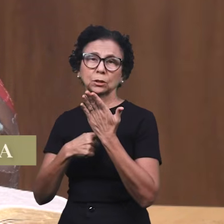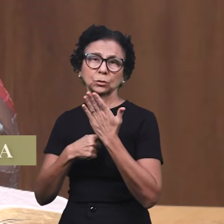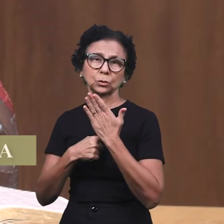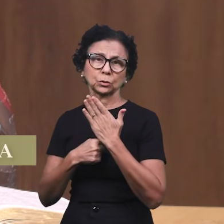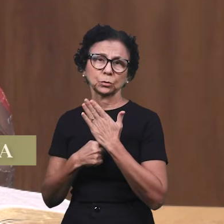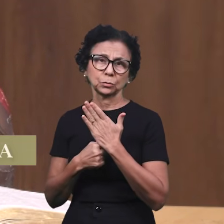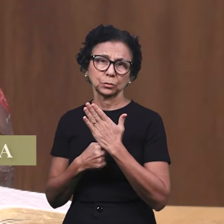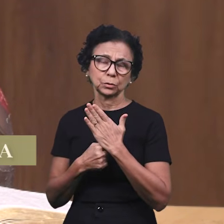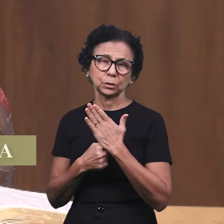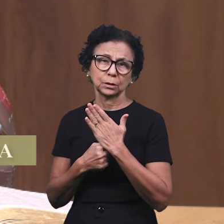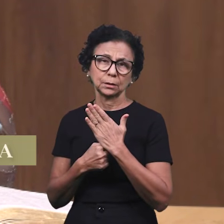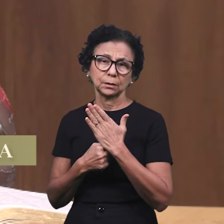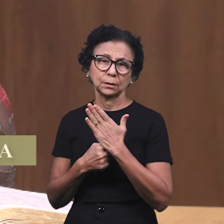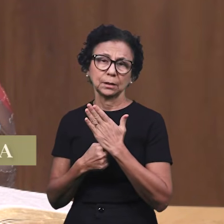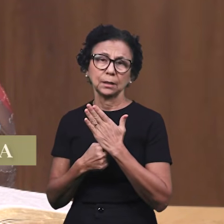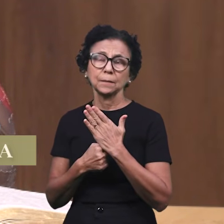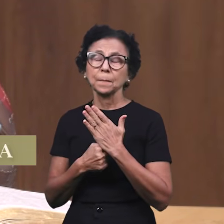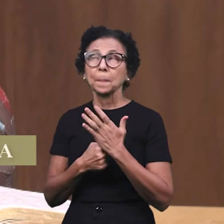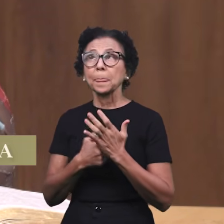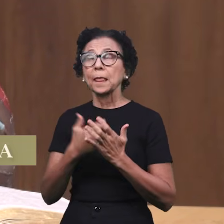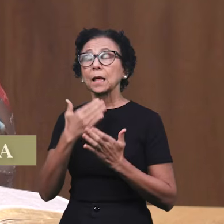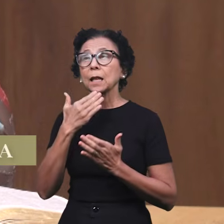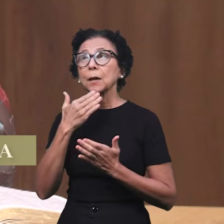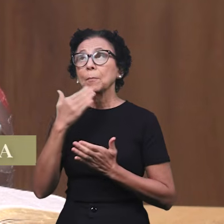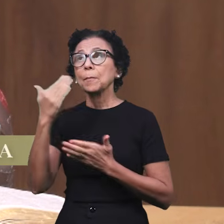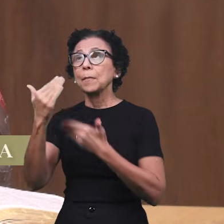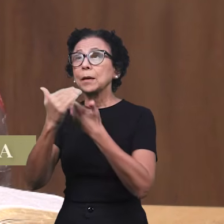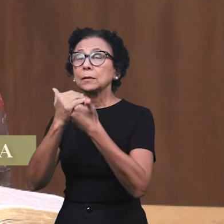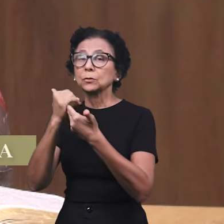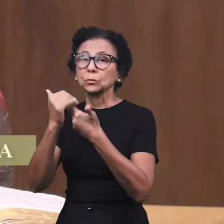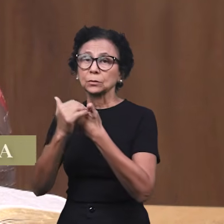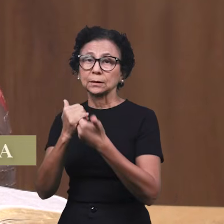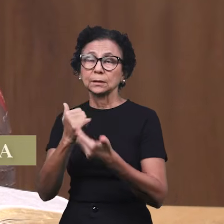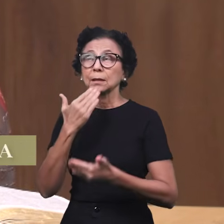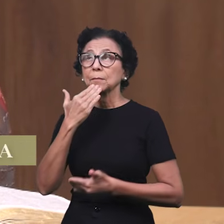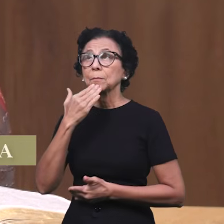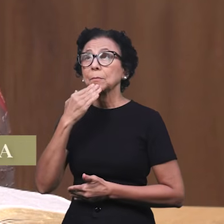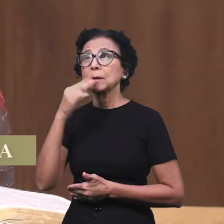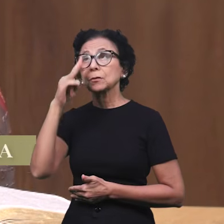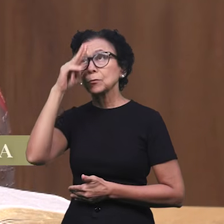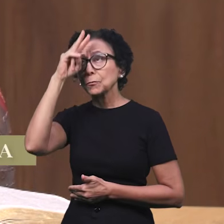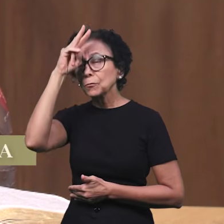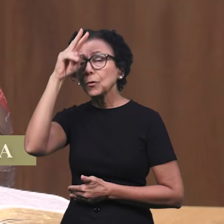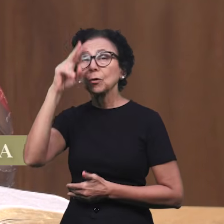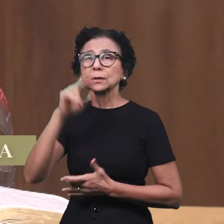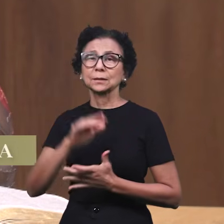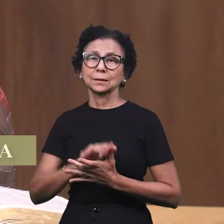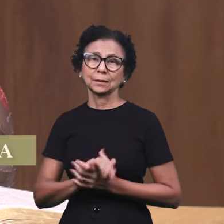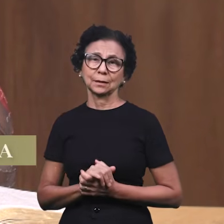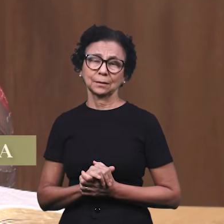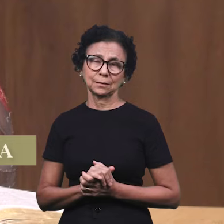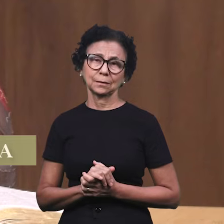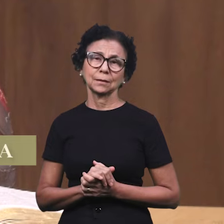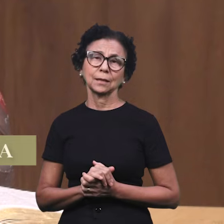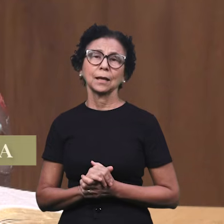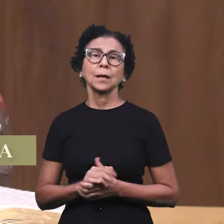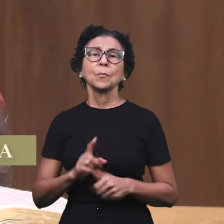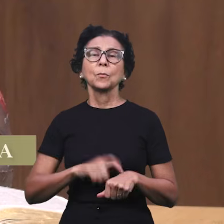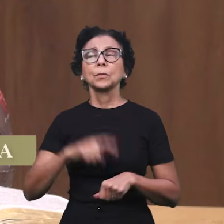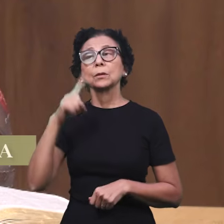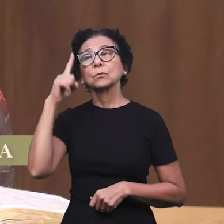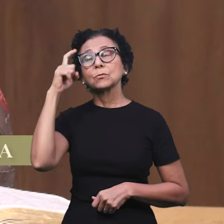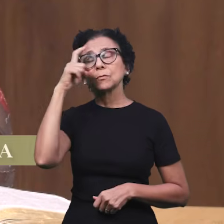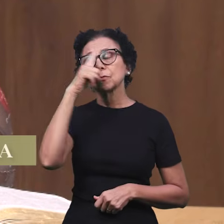enfrentar aquele dia, as dificuldades, para alcançar o que? O propósito do Senhor para a sua vida e para a